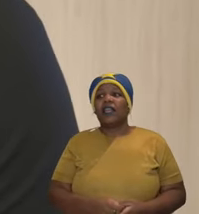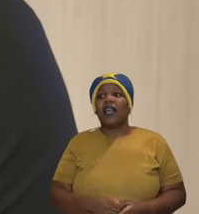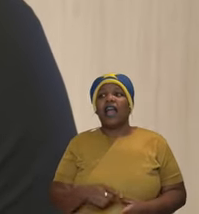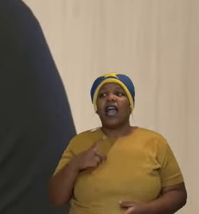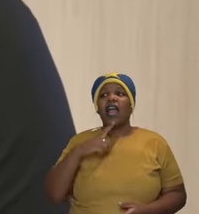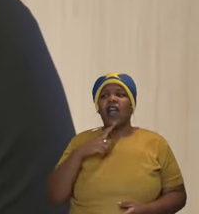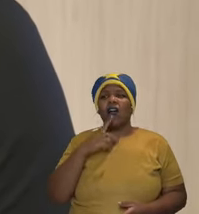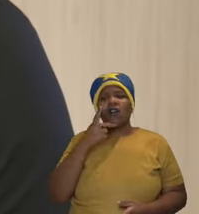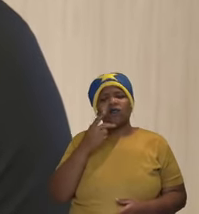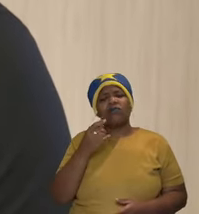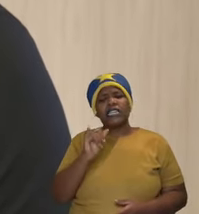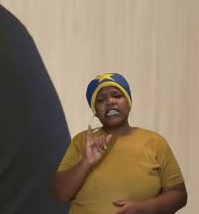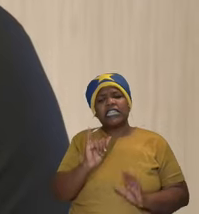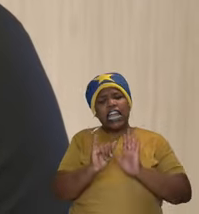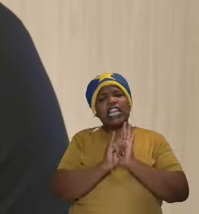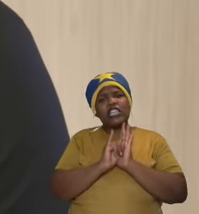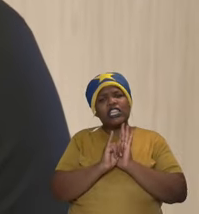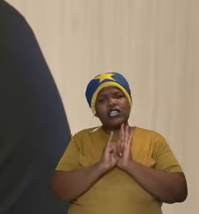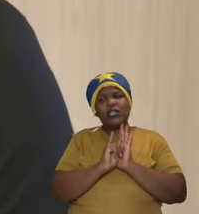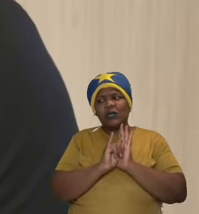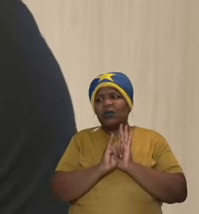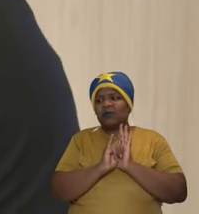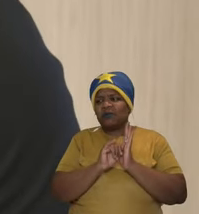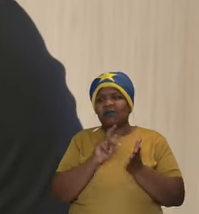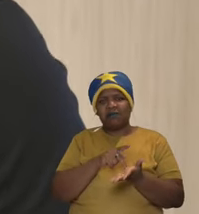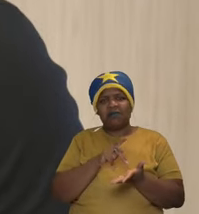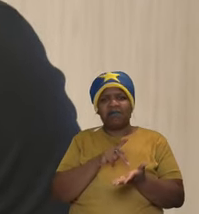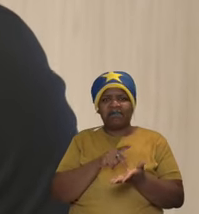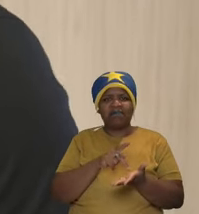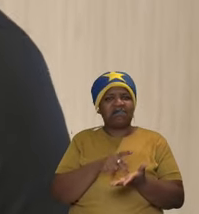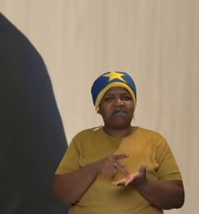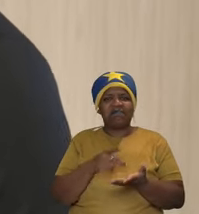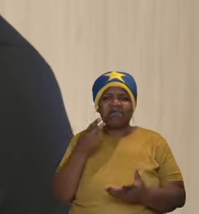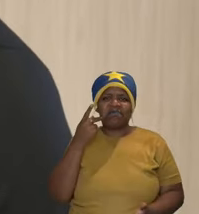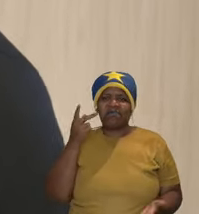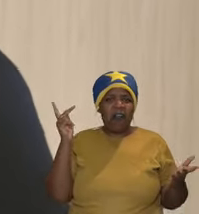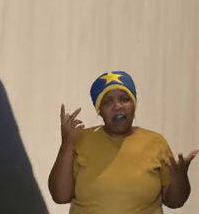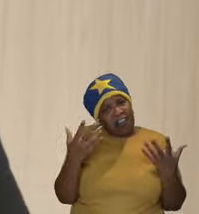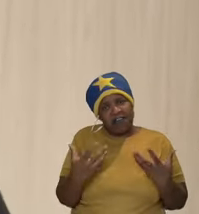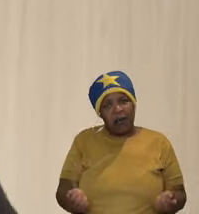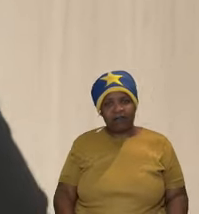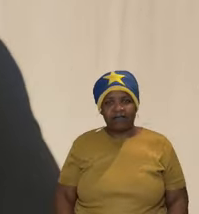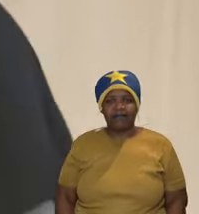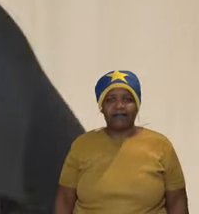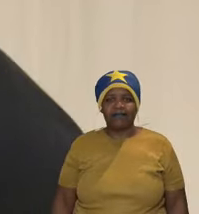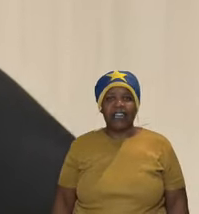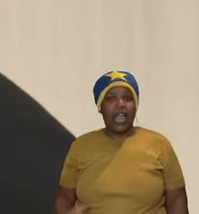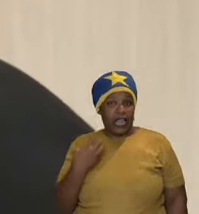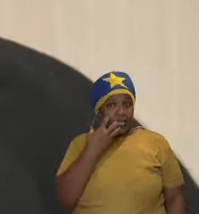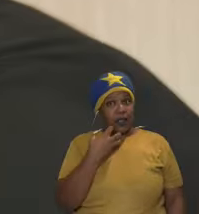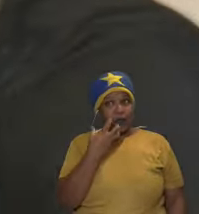som que eu me identifico bastante e porra, sei lá. Bora aí. Louco, assim, essa música, ela fala